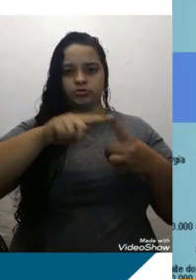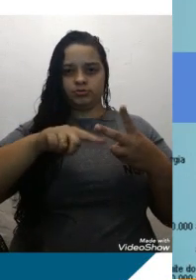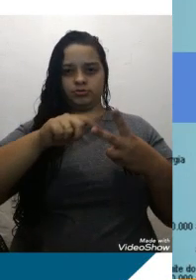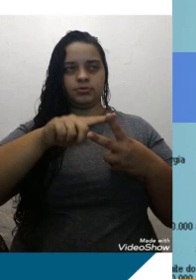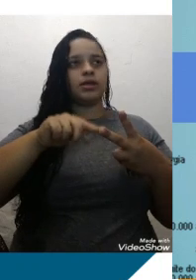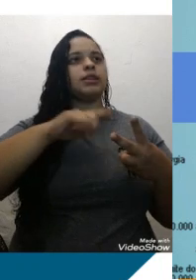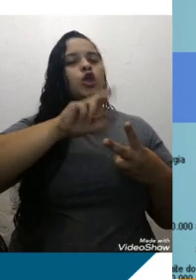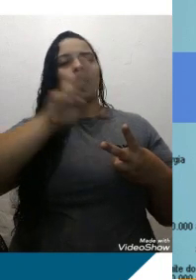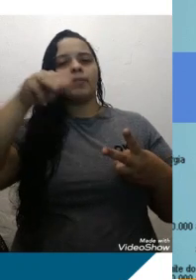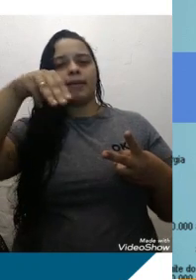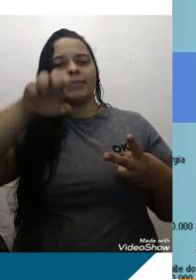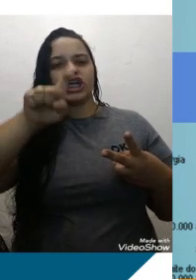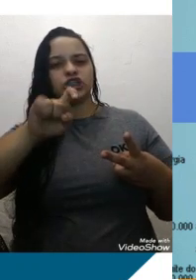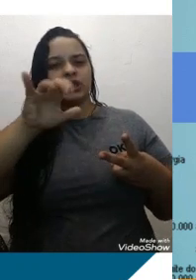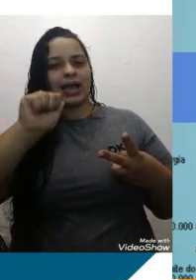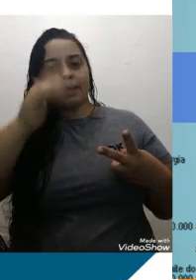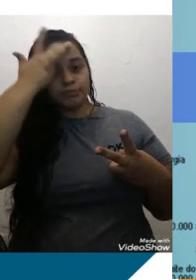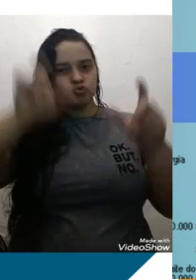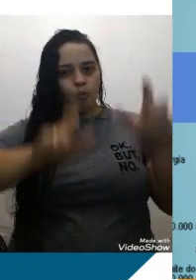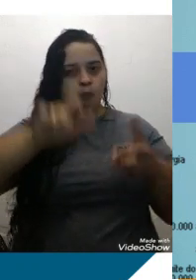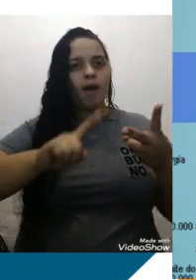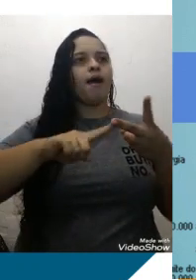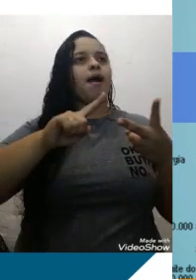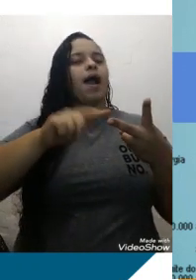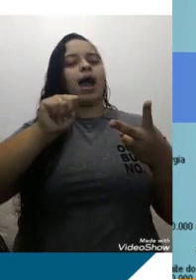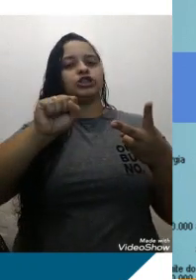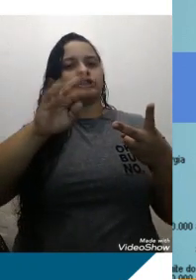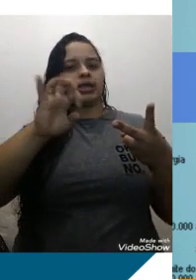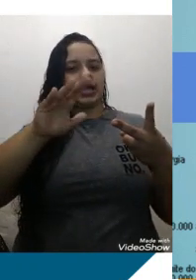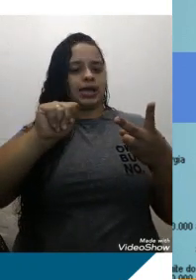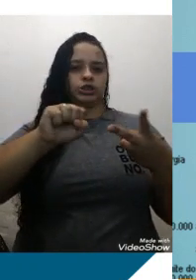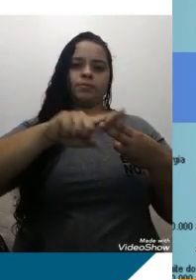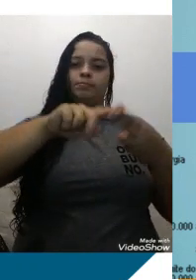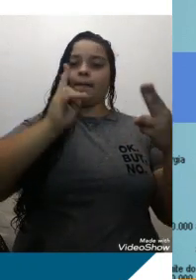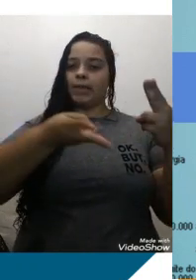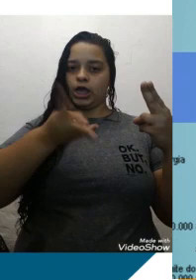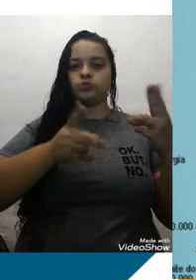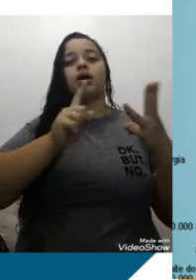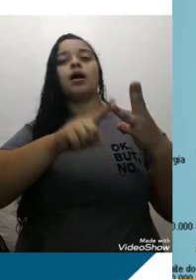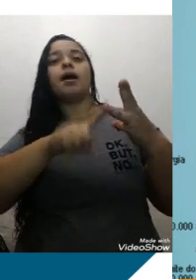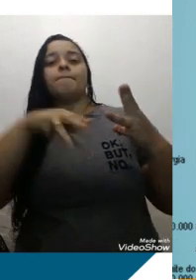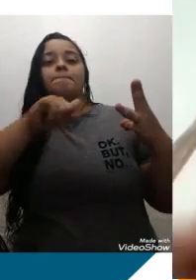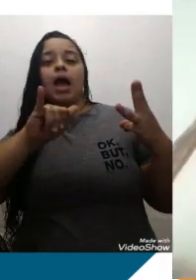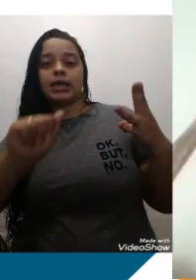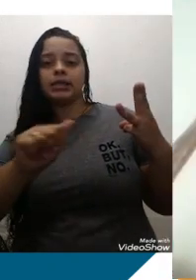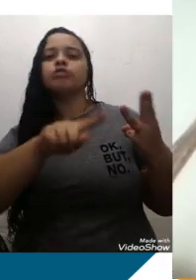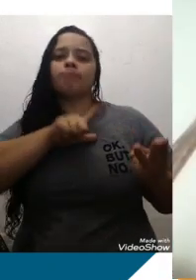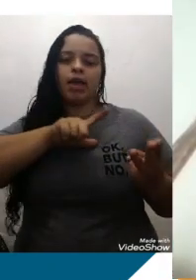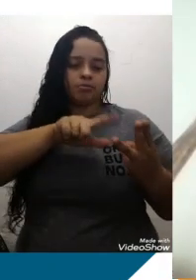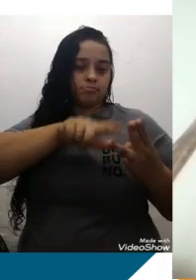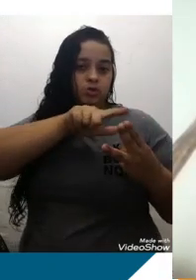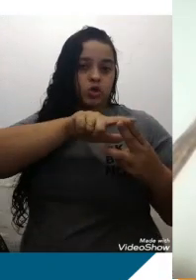os mexica, por exemplo, que a gente conhece como asteca, e os maia. Esses povos tinham sistemas de escrita. Eu queria fazer um pequeno